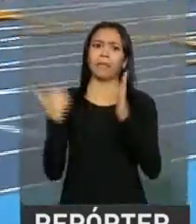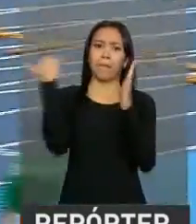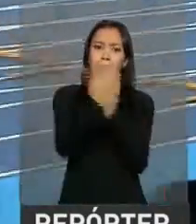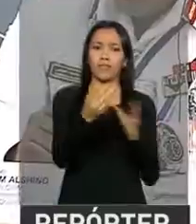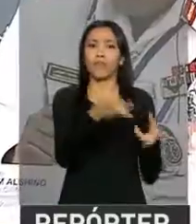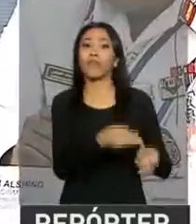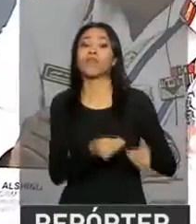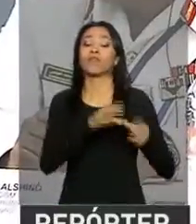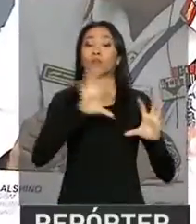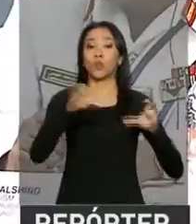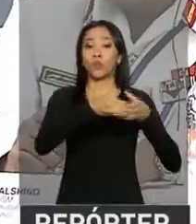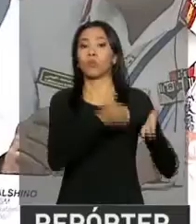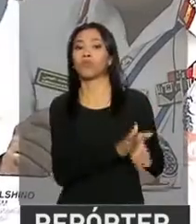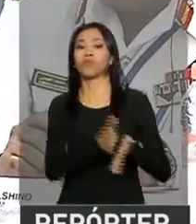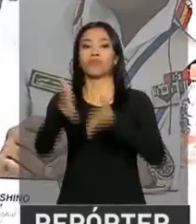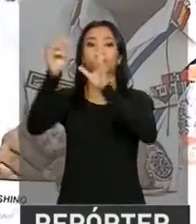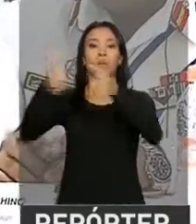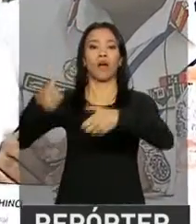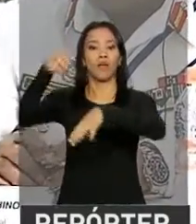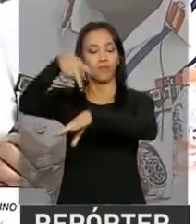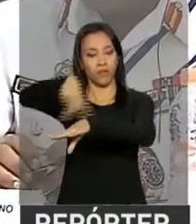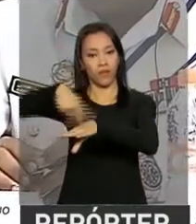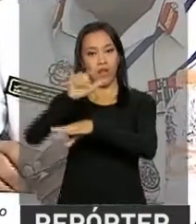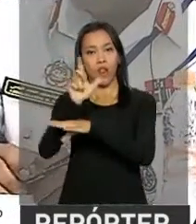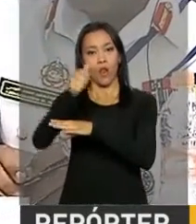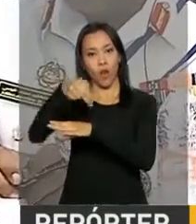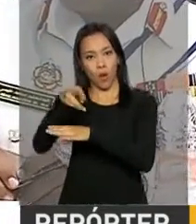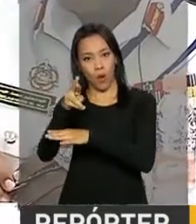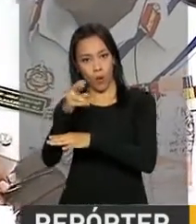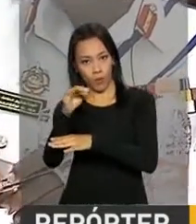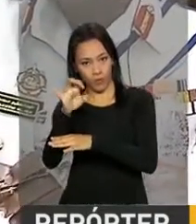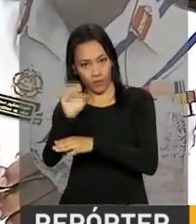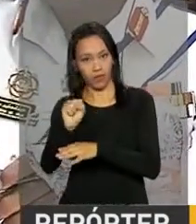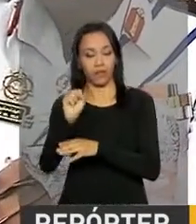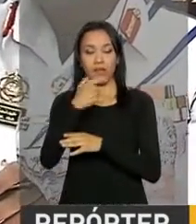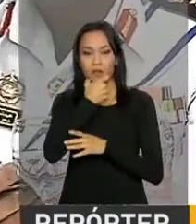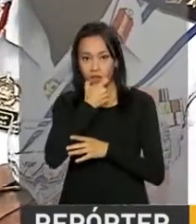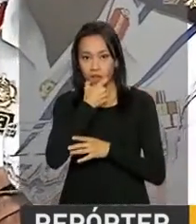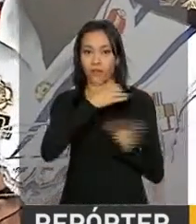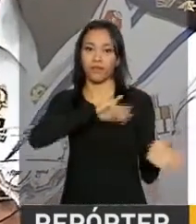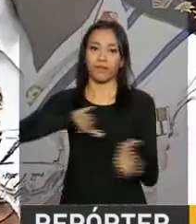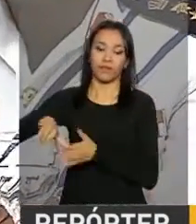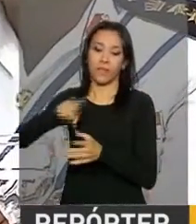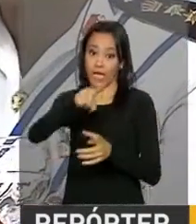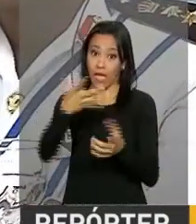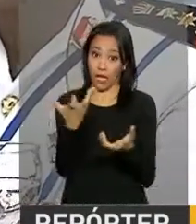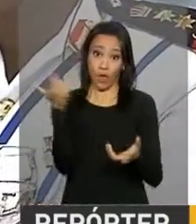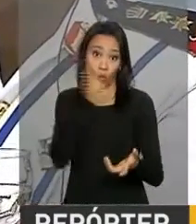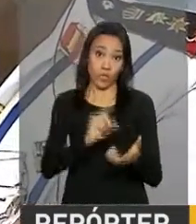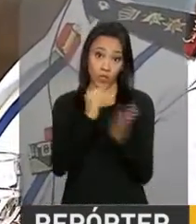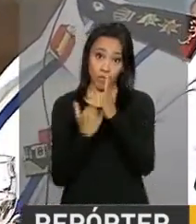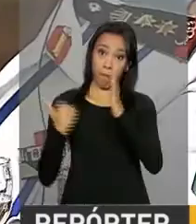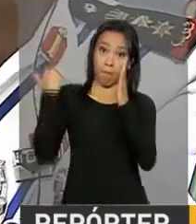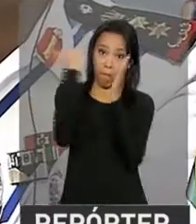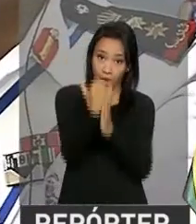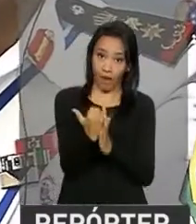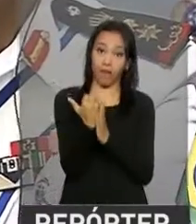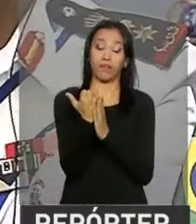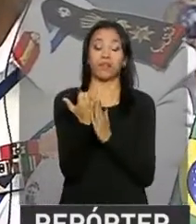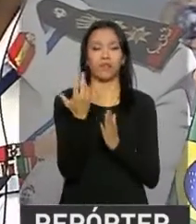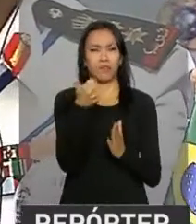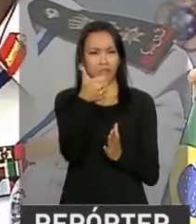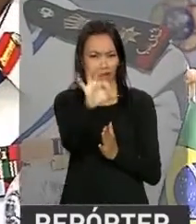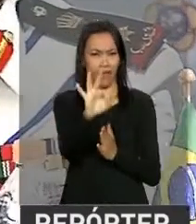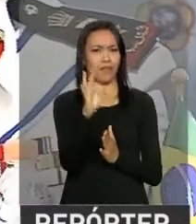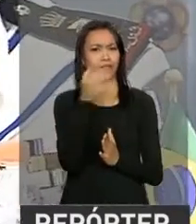2012 a nossa expectativa é de chegar ao dobro das medalhas de londres chegamos a 10 medalhas